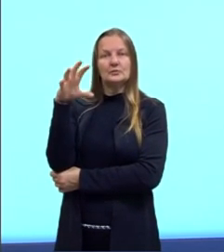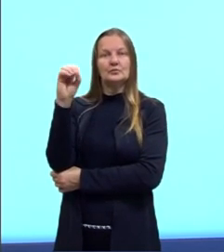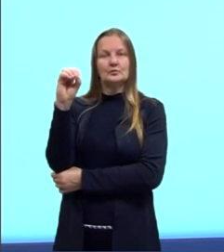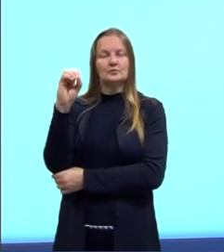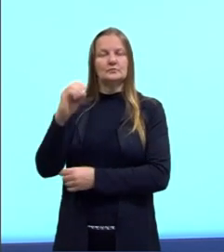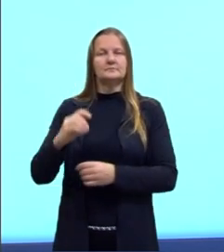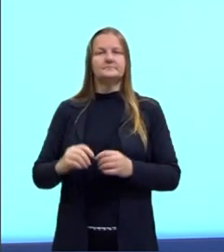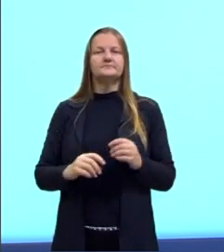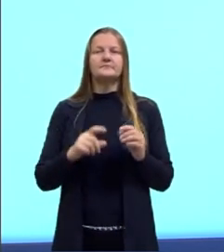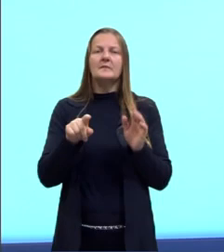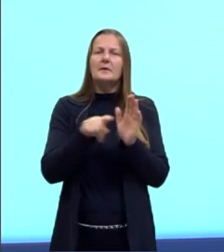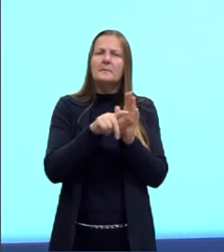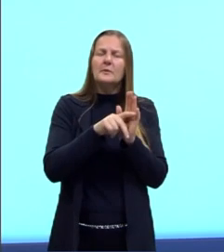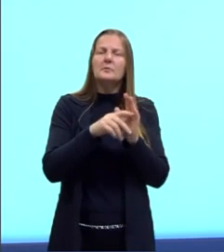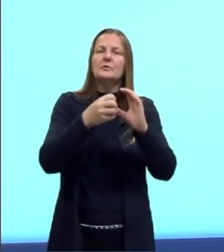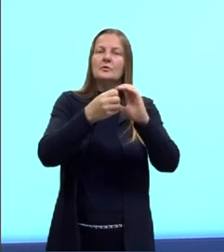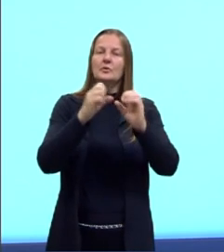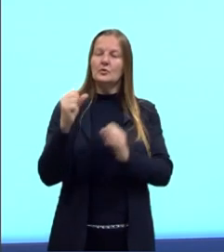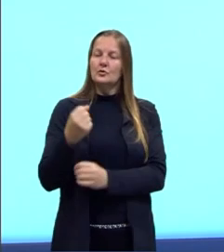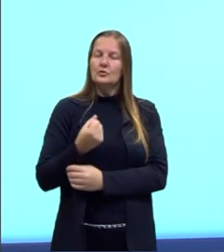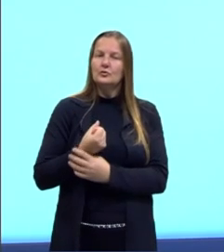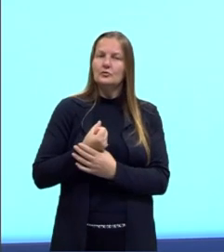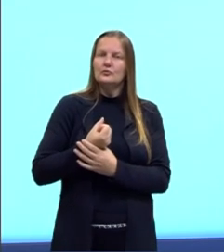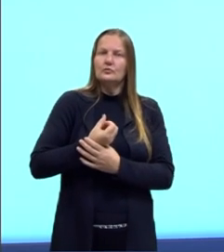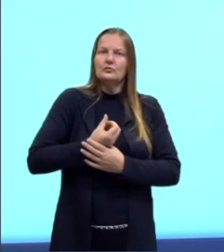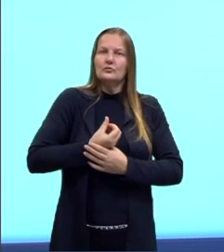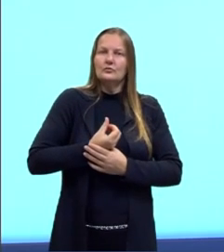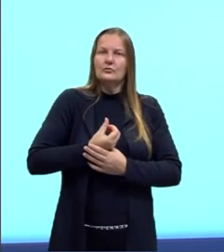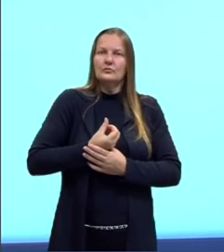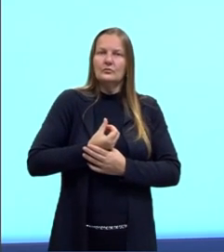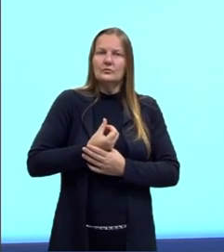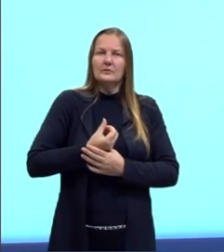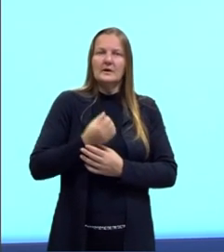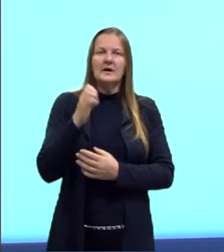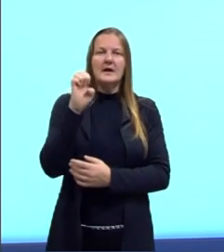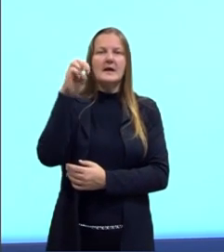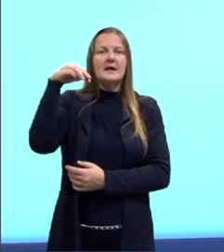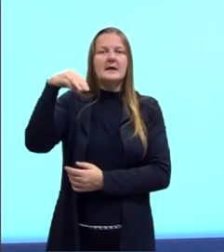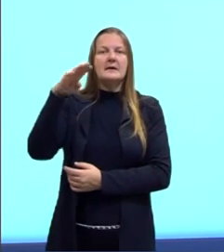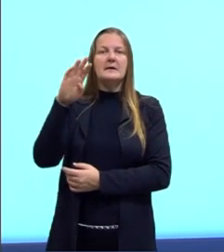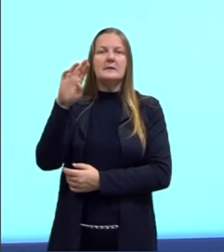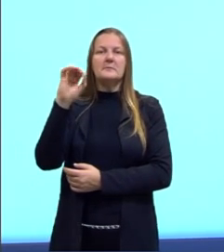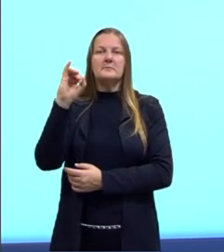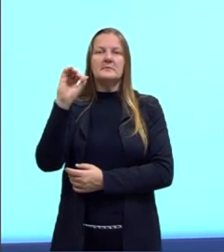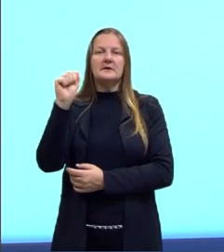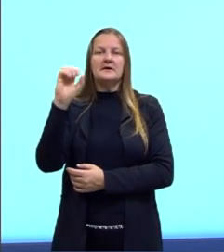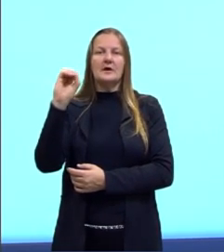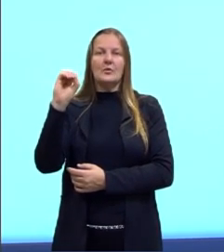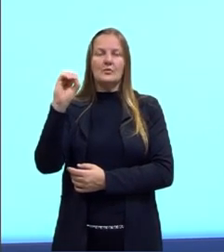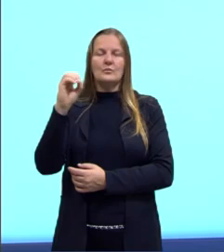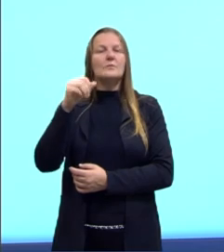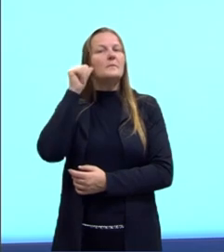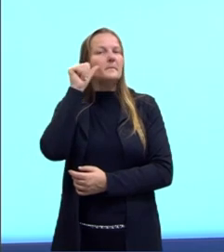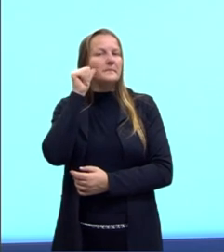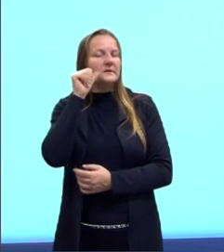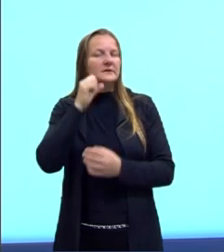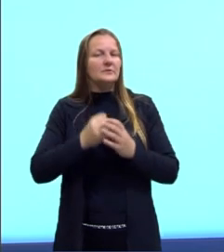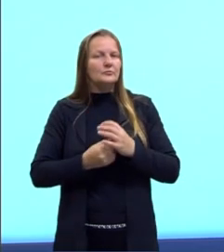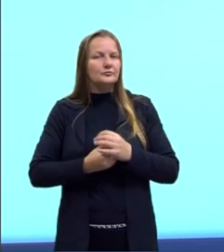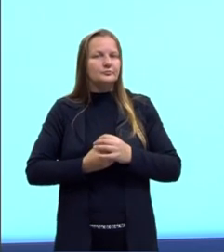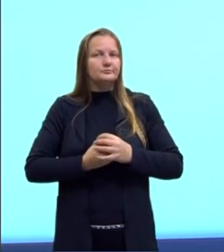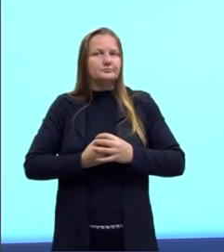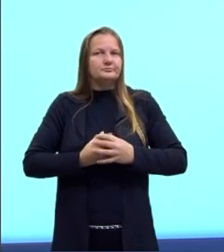sexuais né femininas características biológicas certo